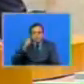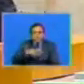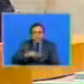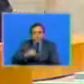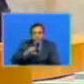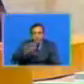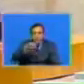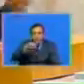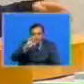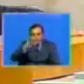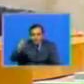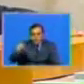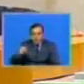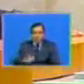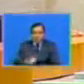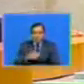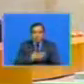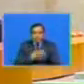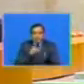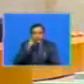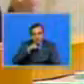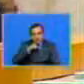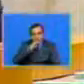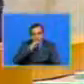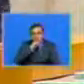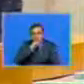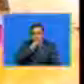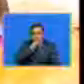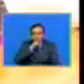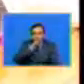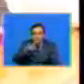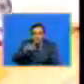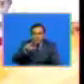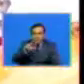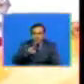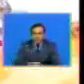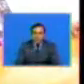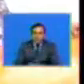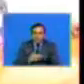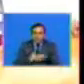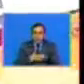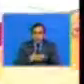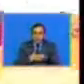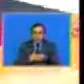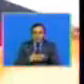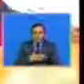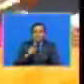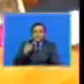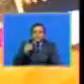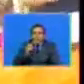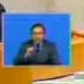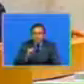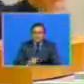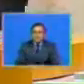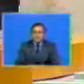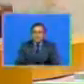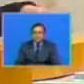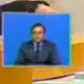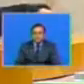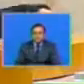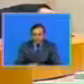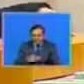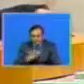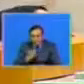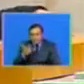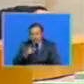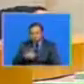Sofia, a minha mãe, a minha irmã e ao meu pai, que não está mais aqui, vocês sabem disso, mas que faz